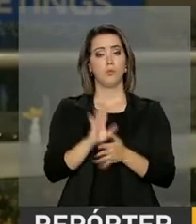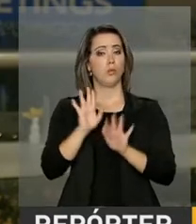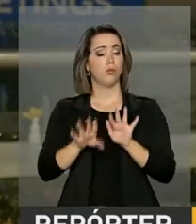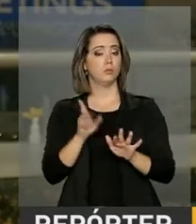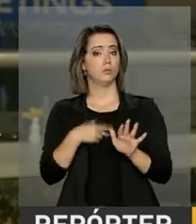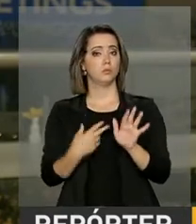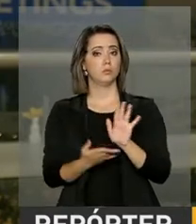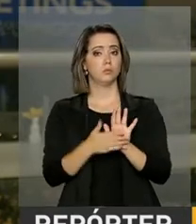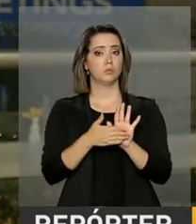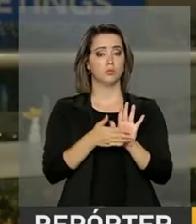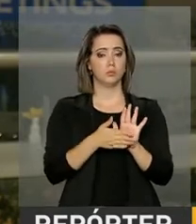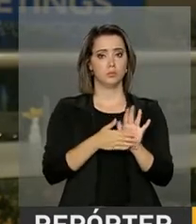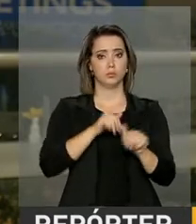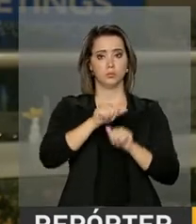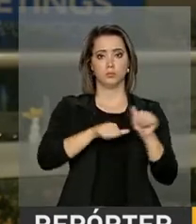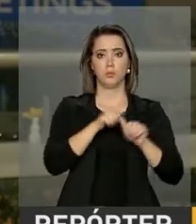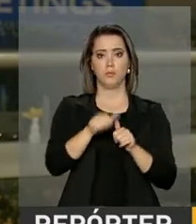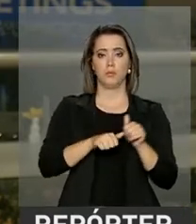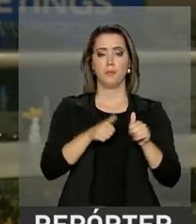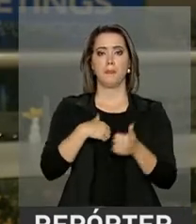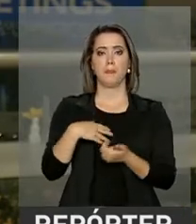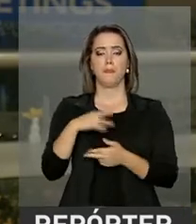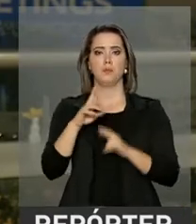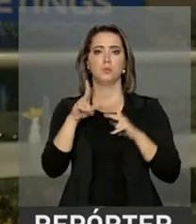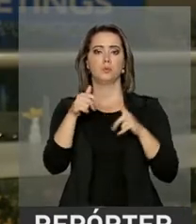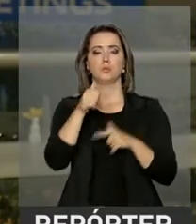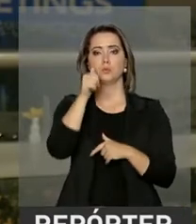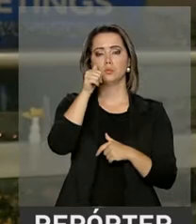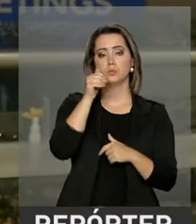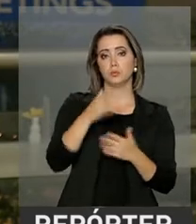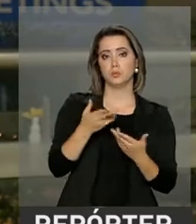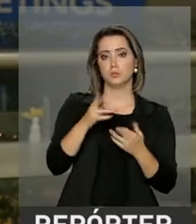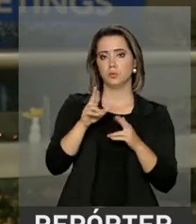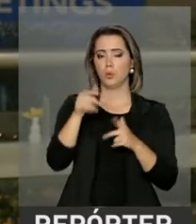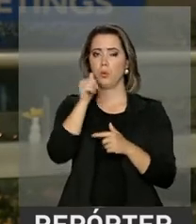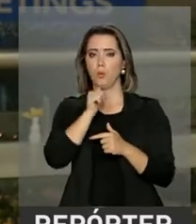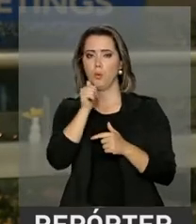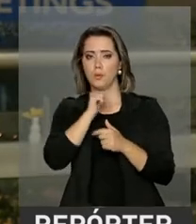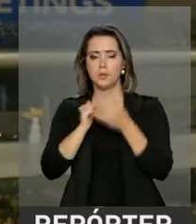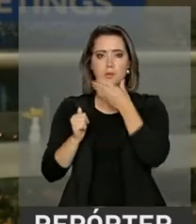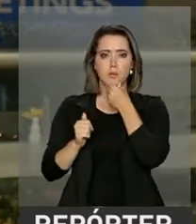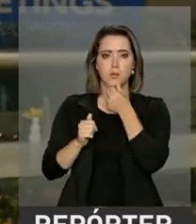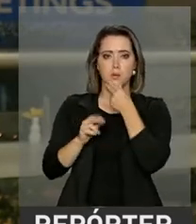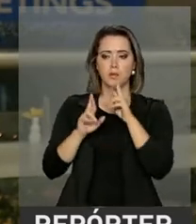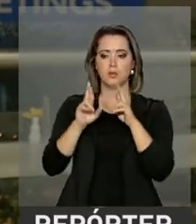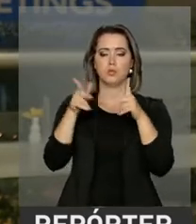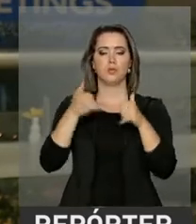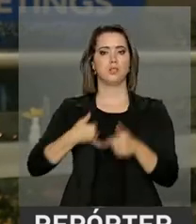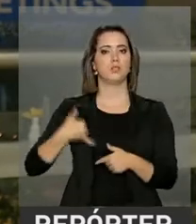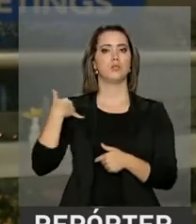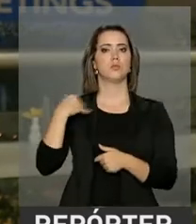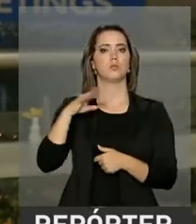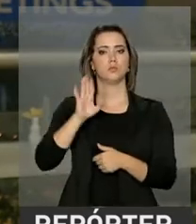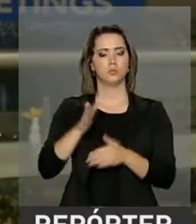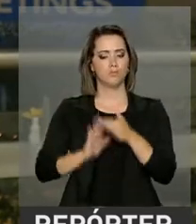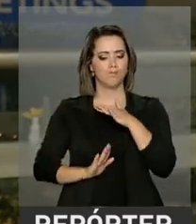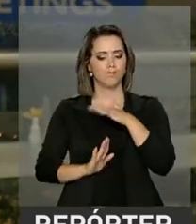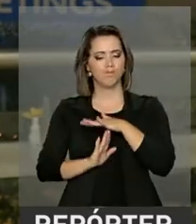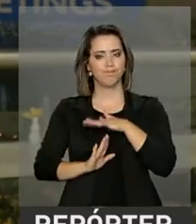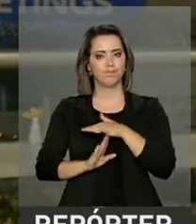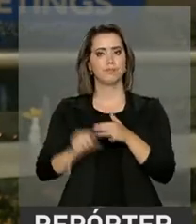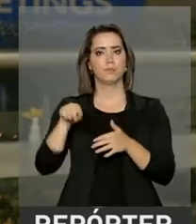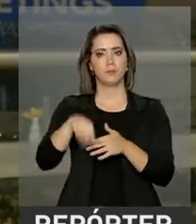por exemplo a diferenciação entre a idade mínima de aposentadoria para homens e mulheres, estão no limite do